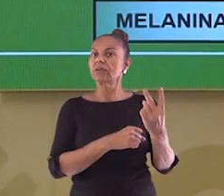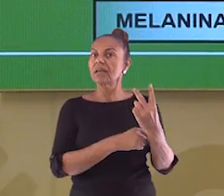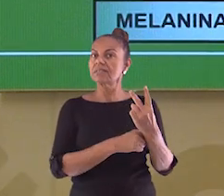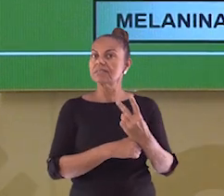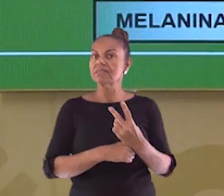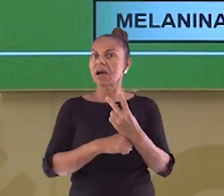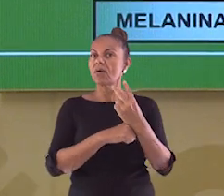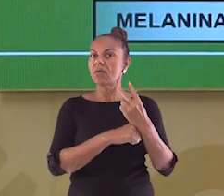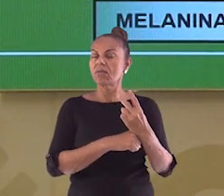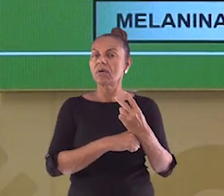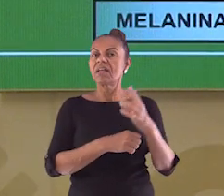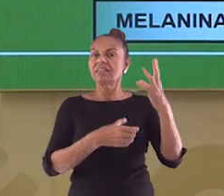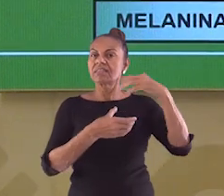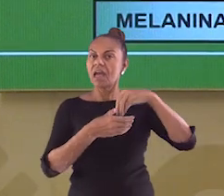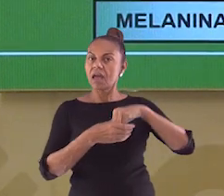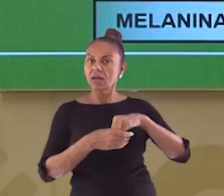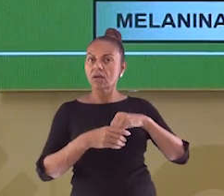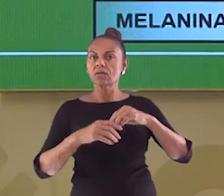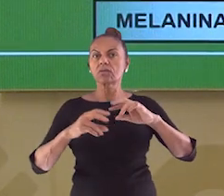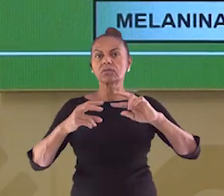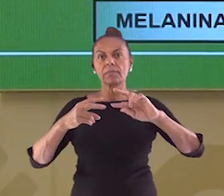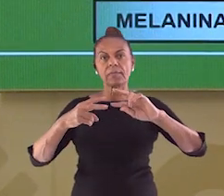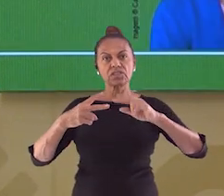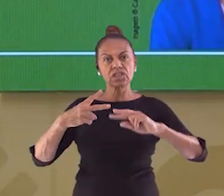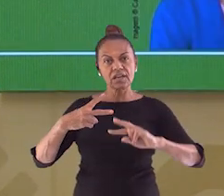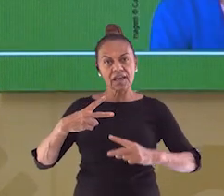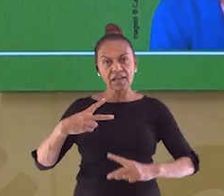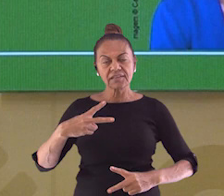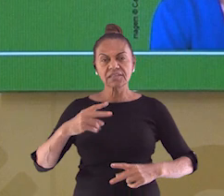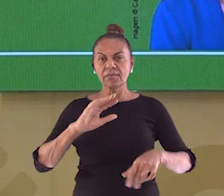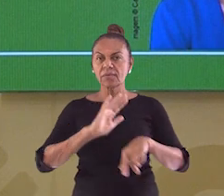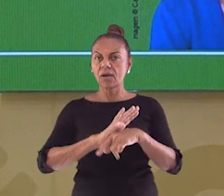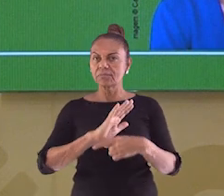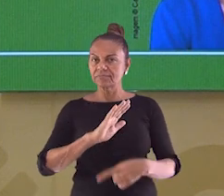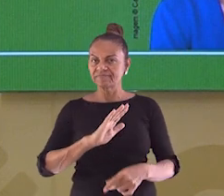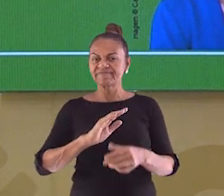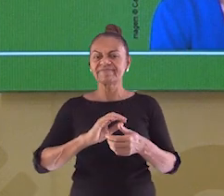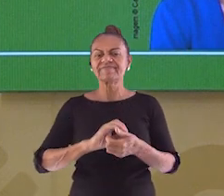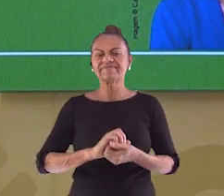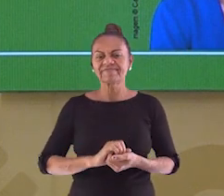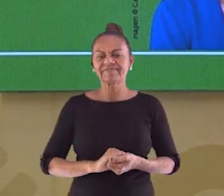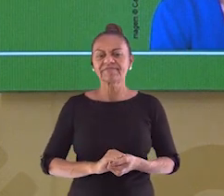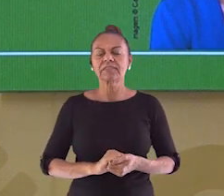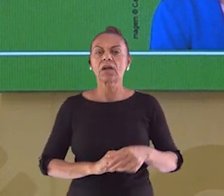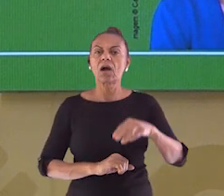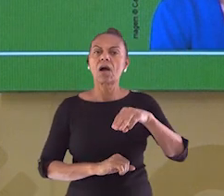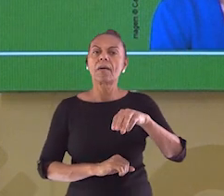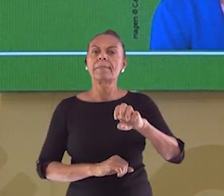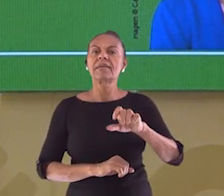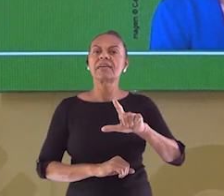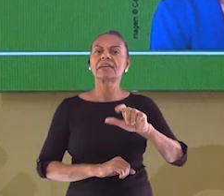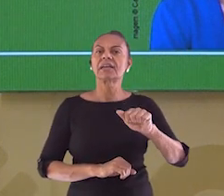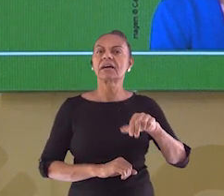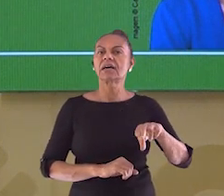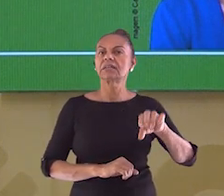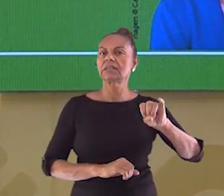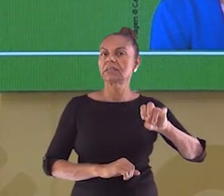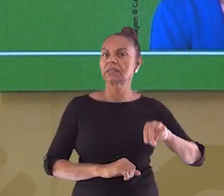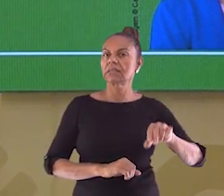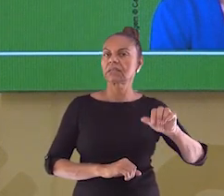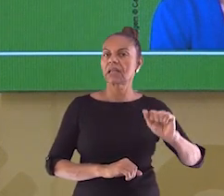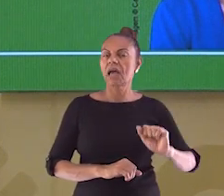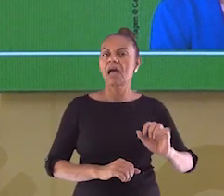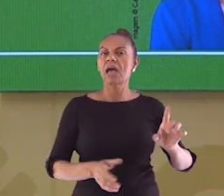disso? Gostaram de aprender comigo? Então, além da nossa pele ter a melanina como proteção natural a